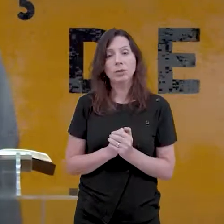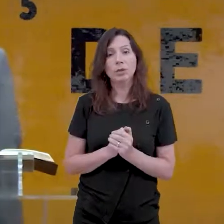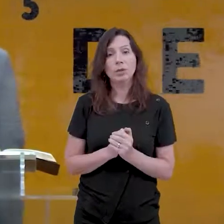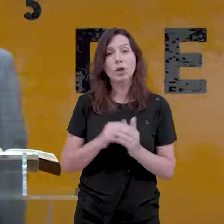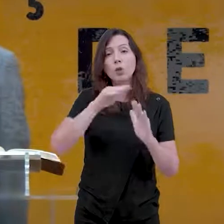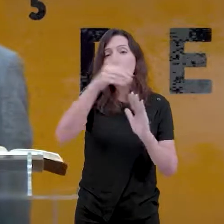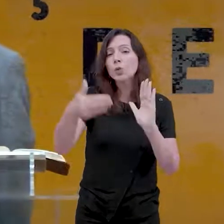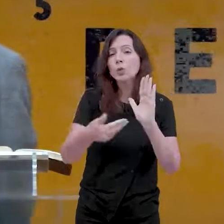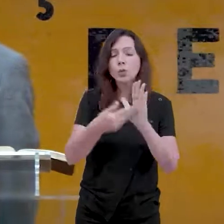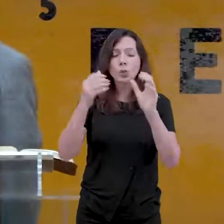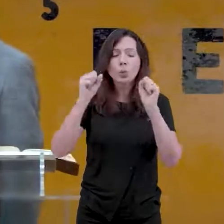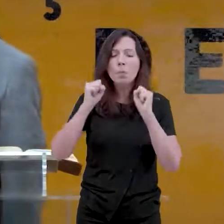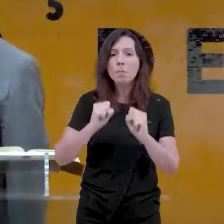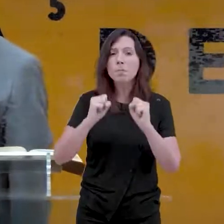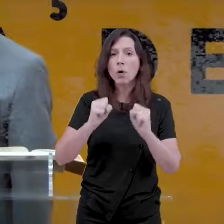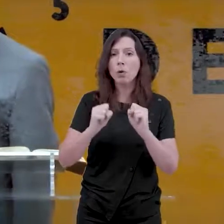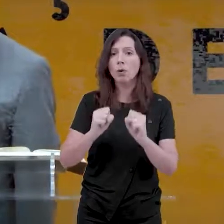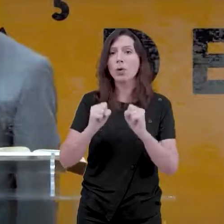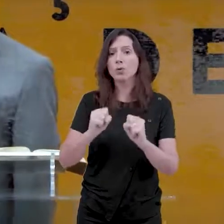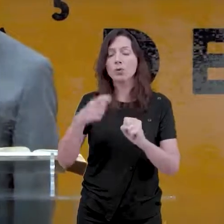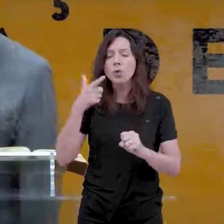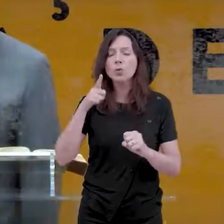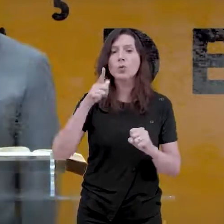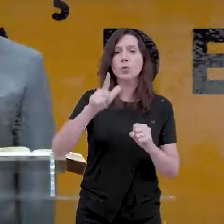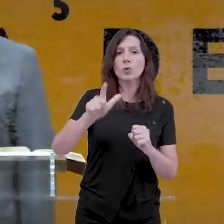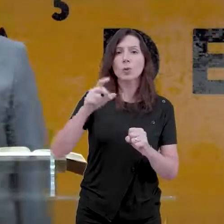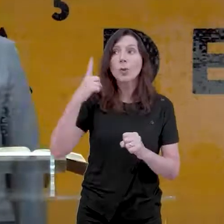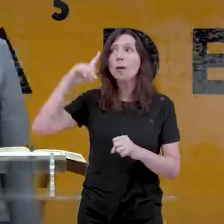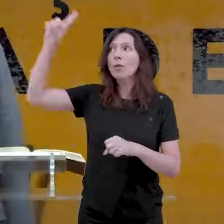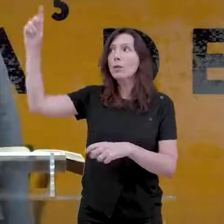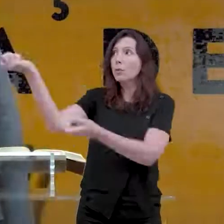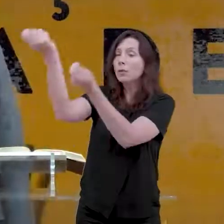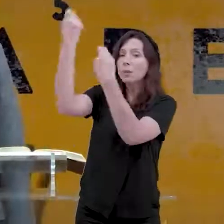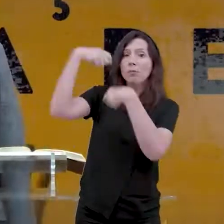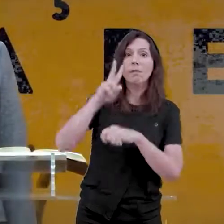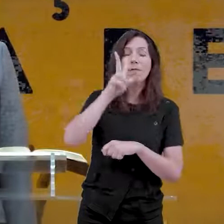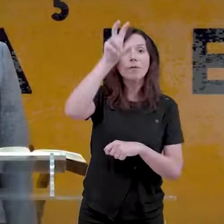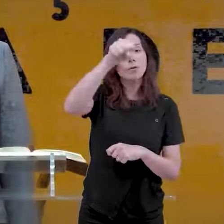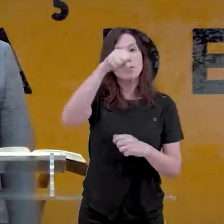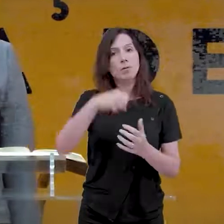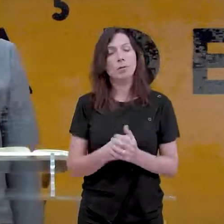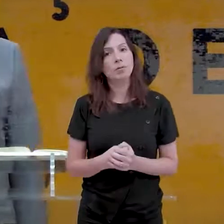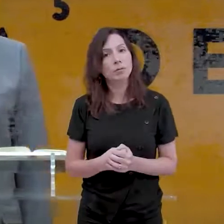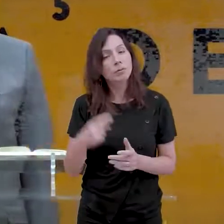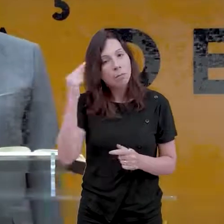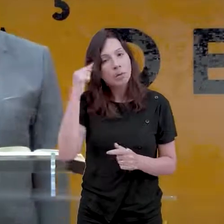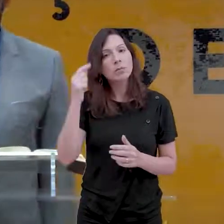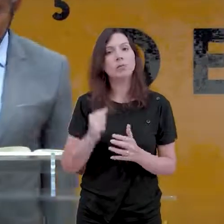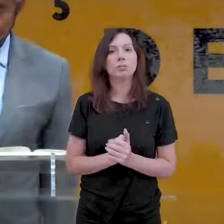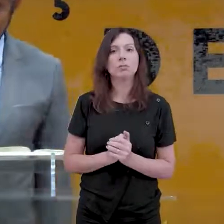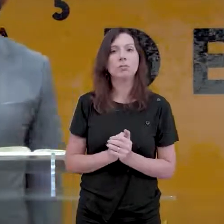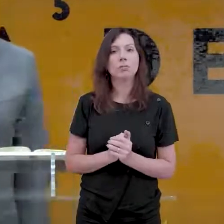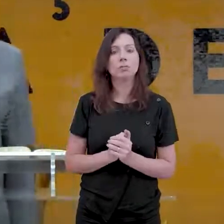esse versículo, tudo posso naquele que me fortalece. Pensa isso.